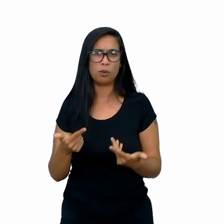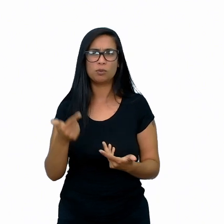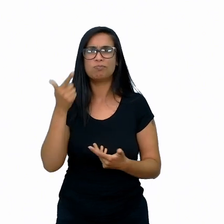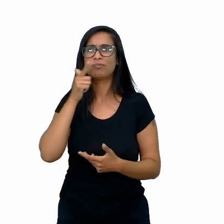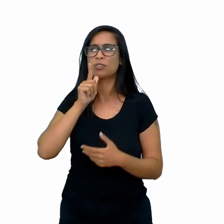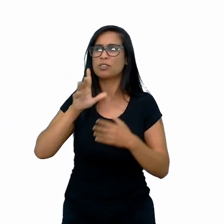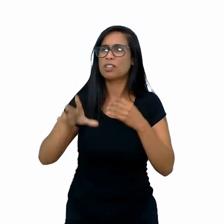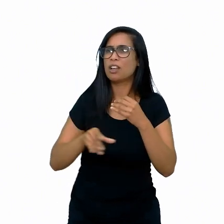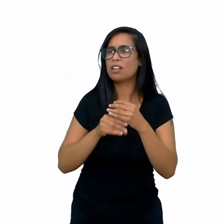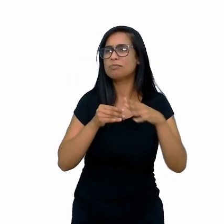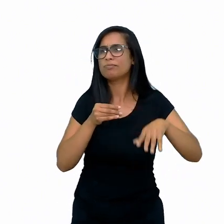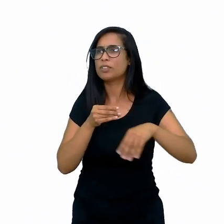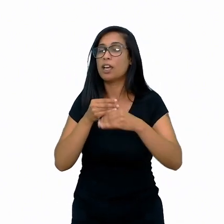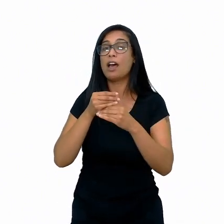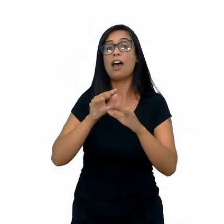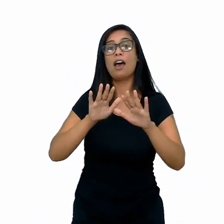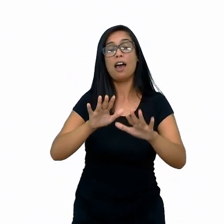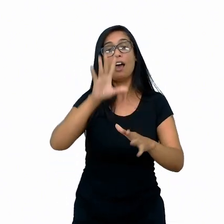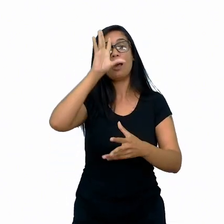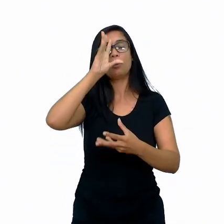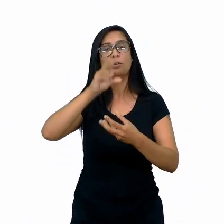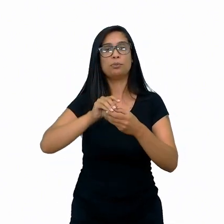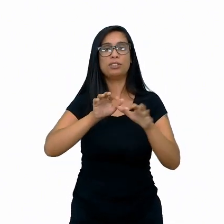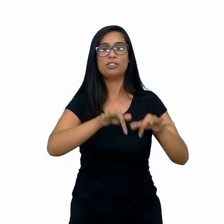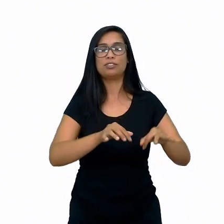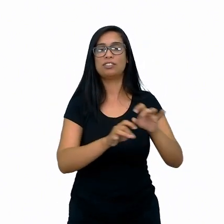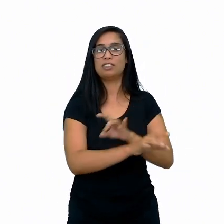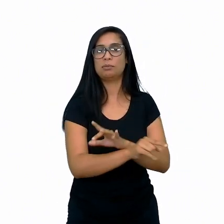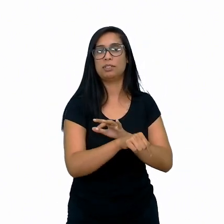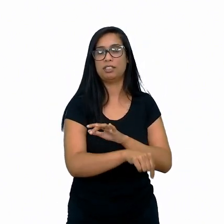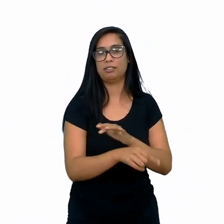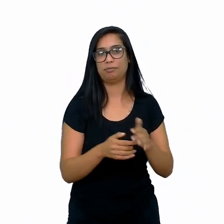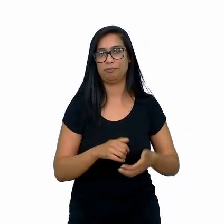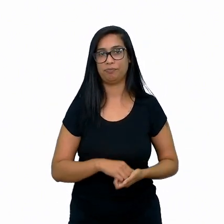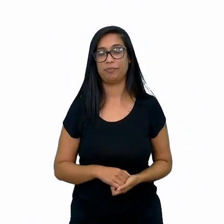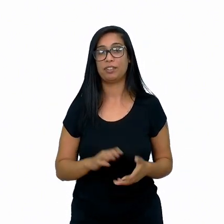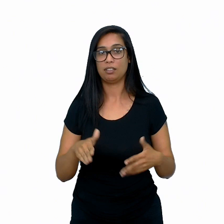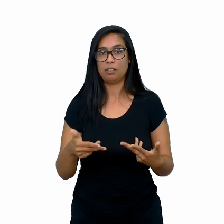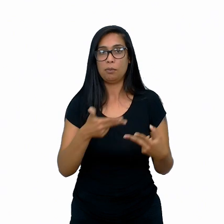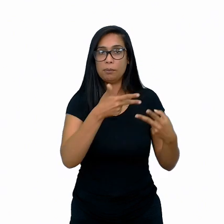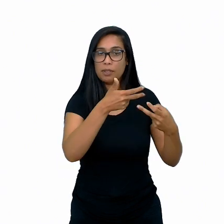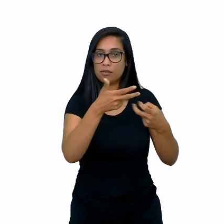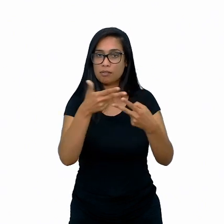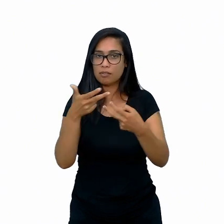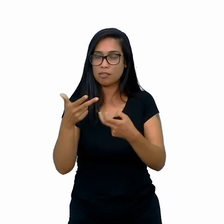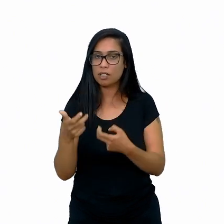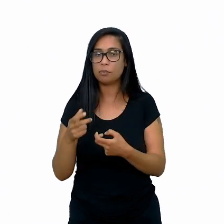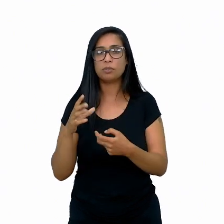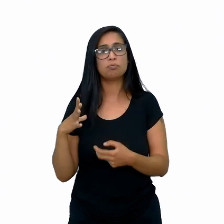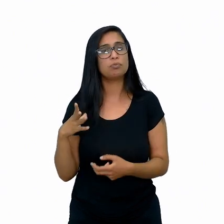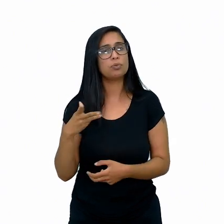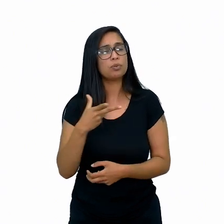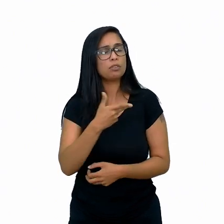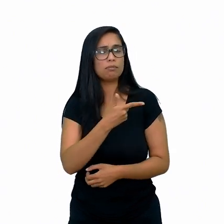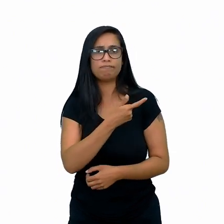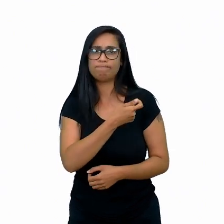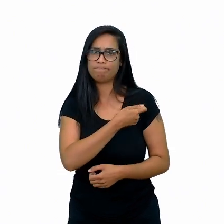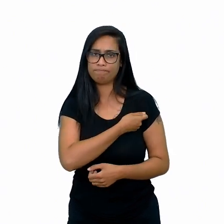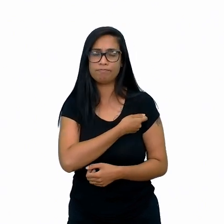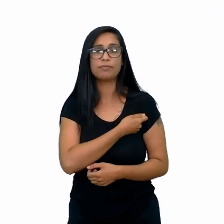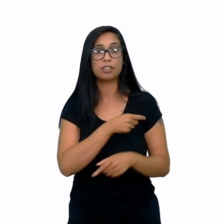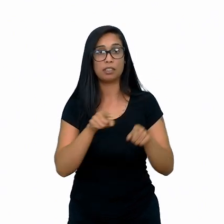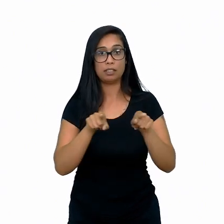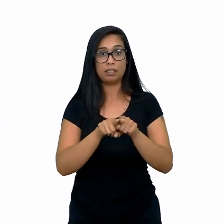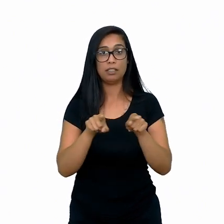chegamos à versão final. Isso faz com que percebam também que todos nós, inclusive os